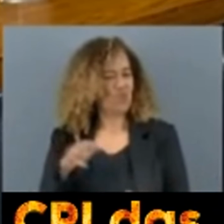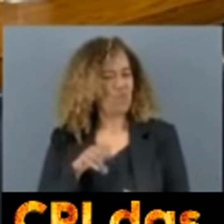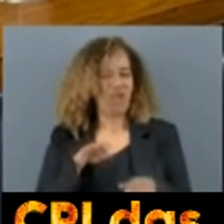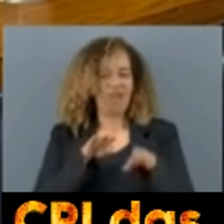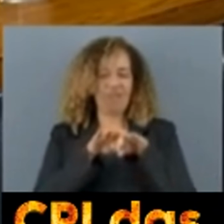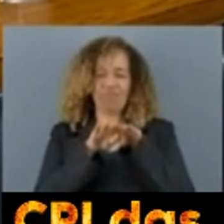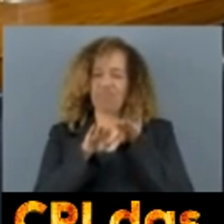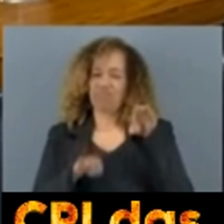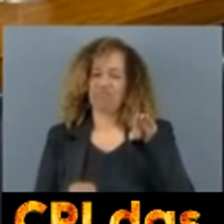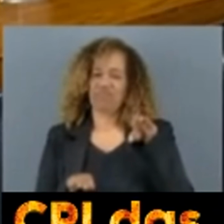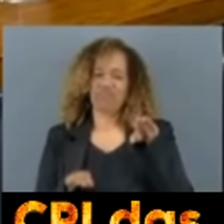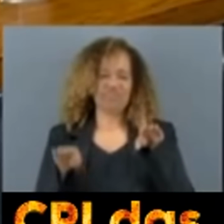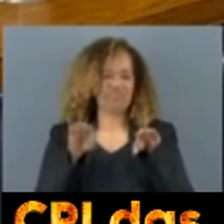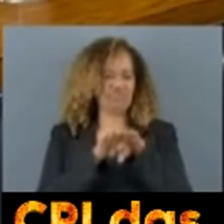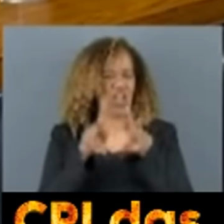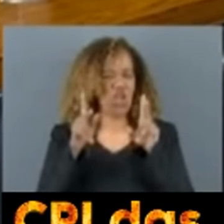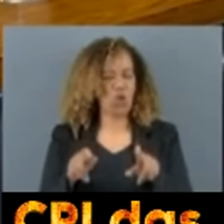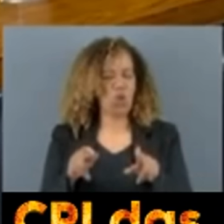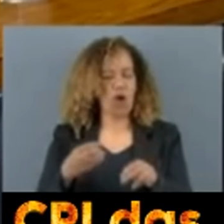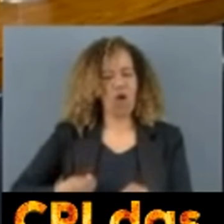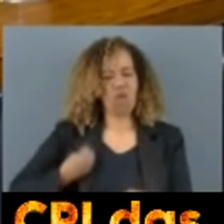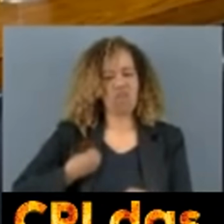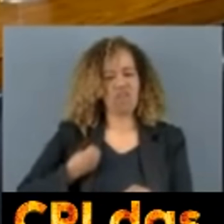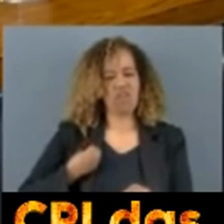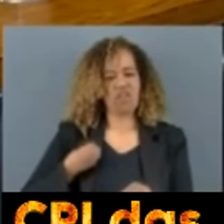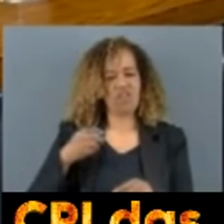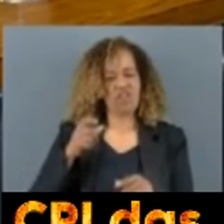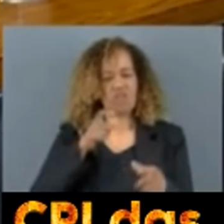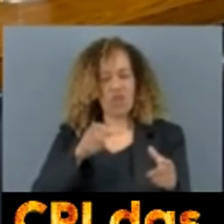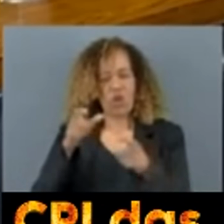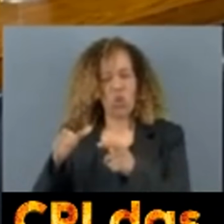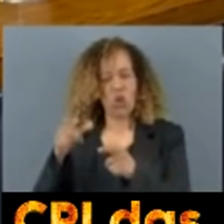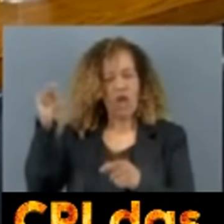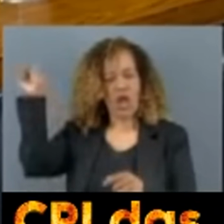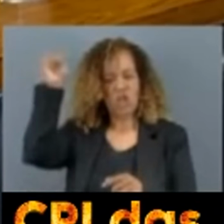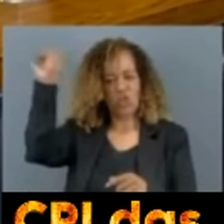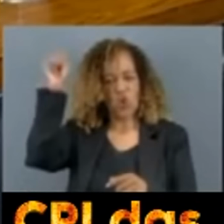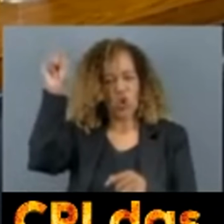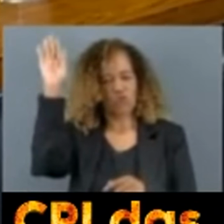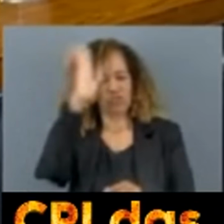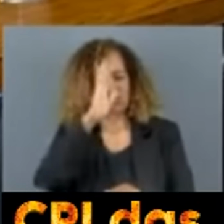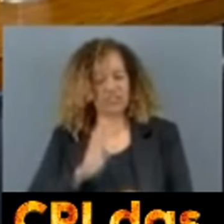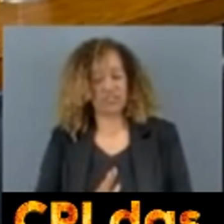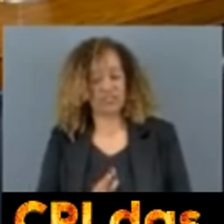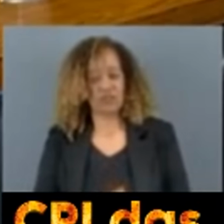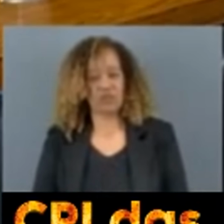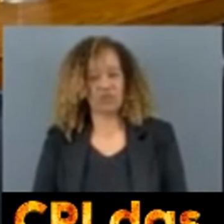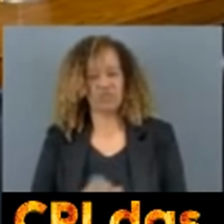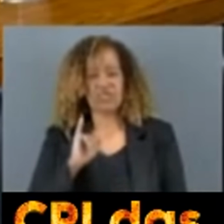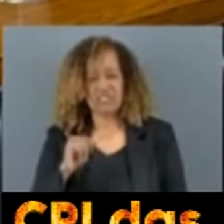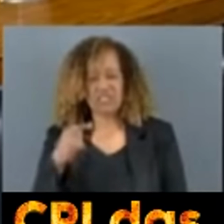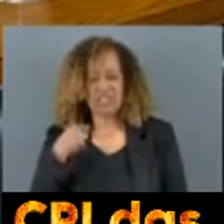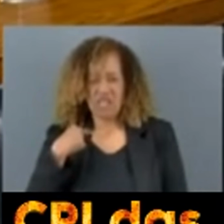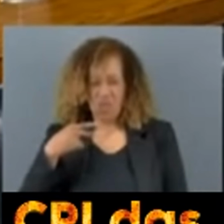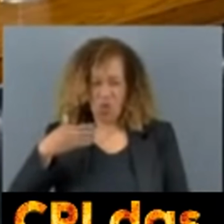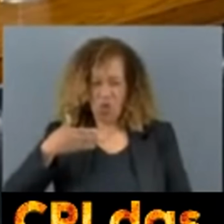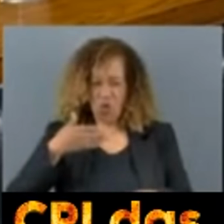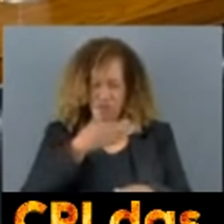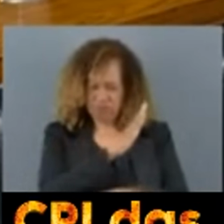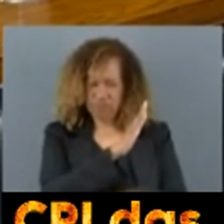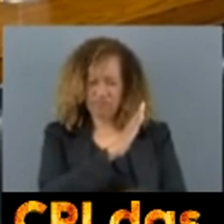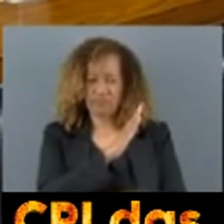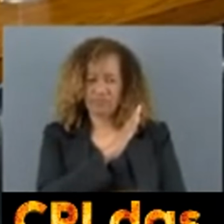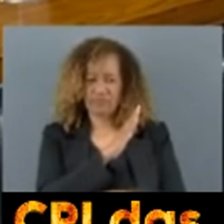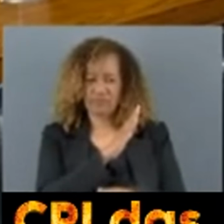nossa, daqueles que vivem no norte brasileiro. Não, não é. Se eu tiver que ir para minha aldeia, o